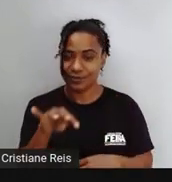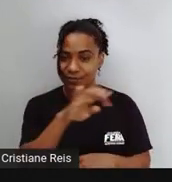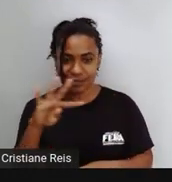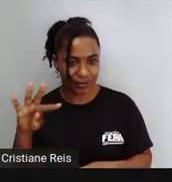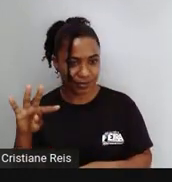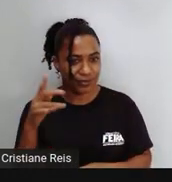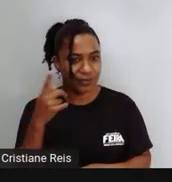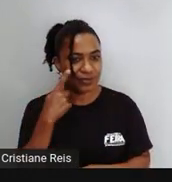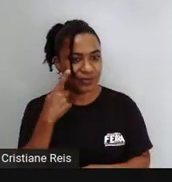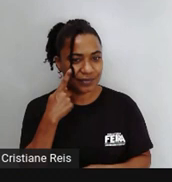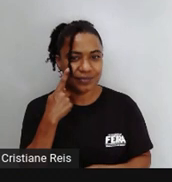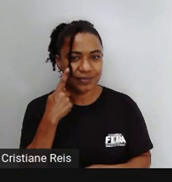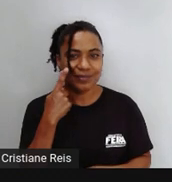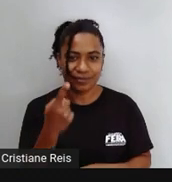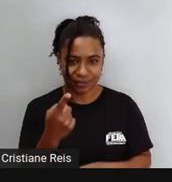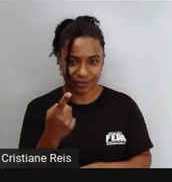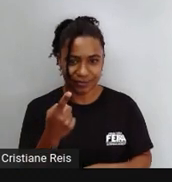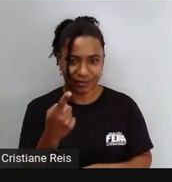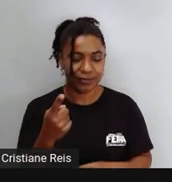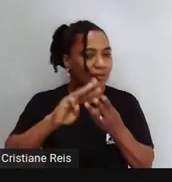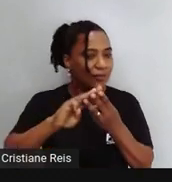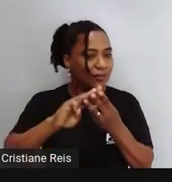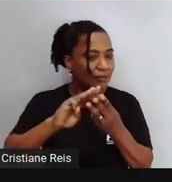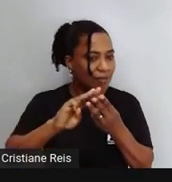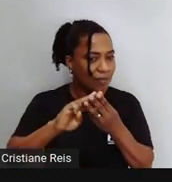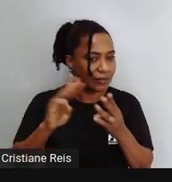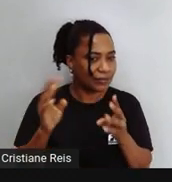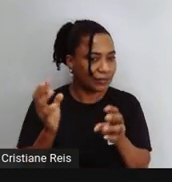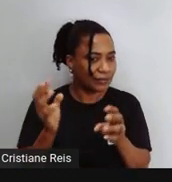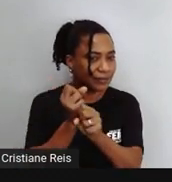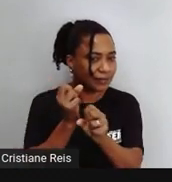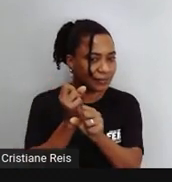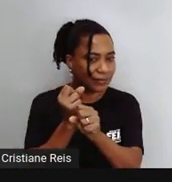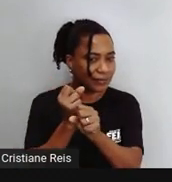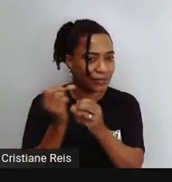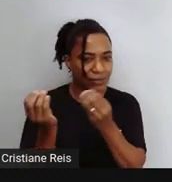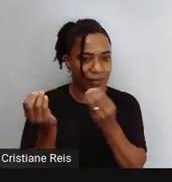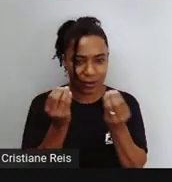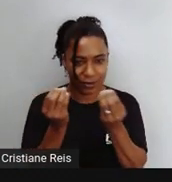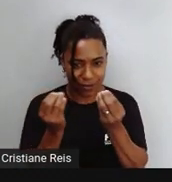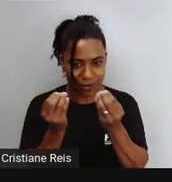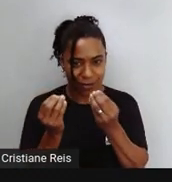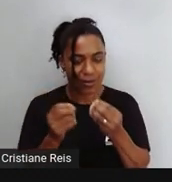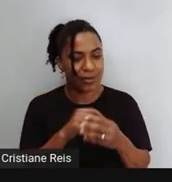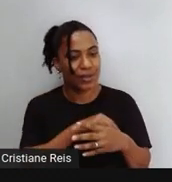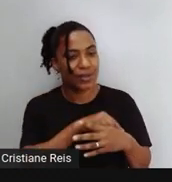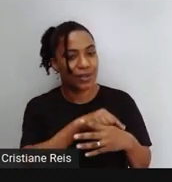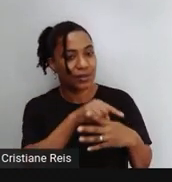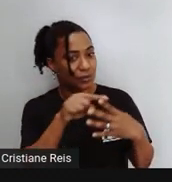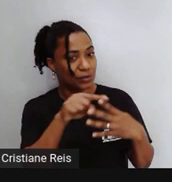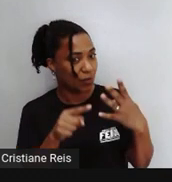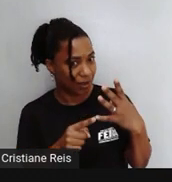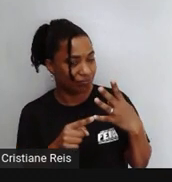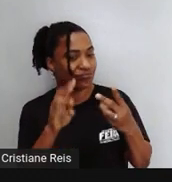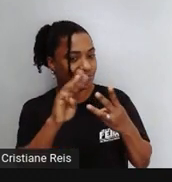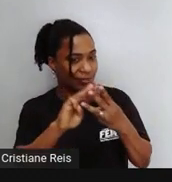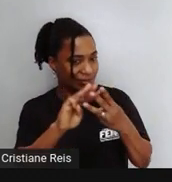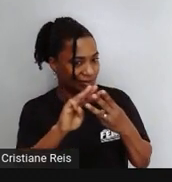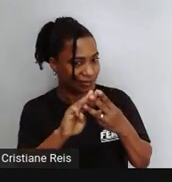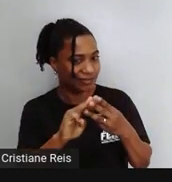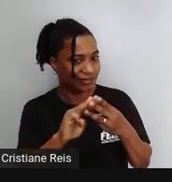Operations, operações matemáticas. Eu coloquei aqui para vocês as quatro operações matemáticas